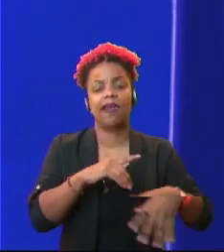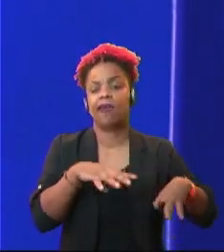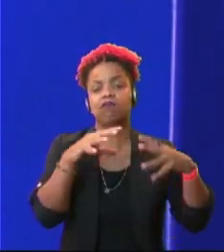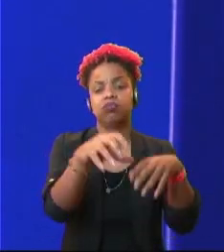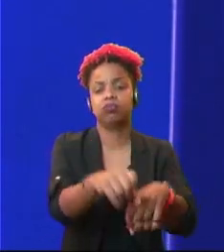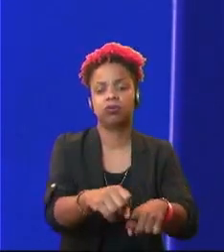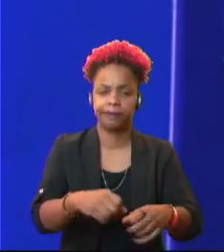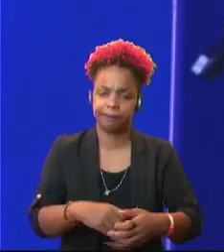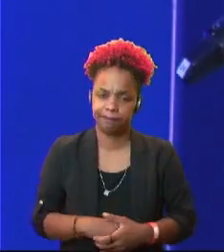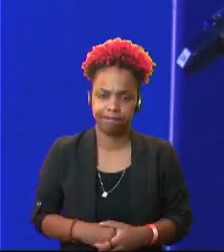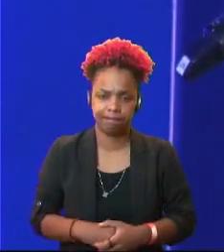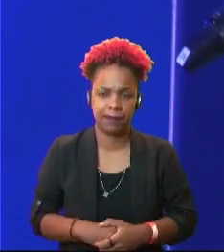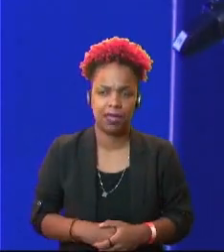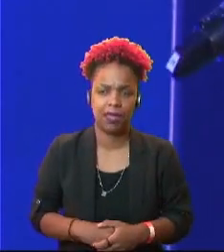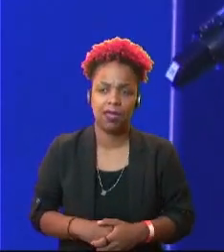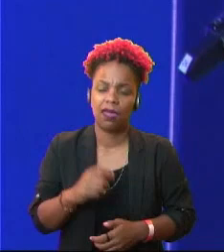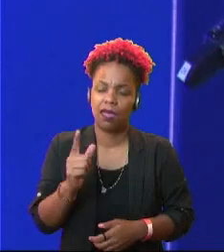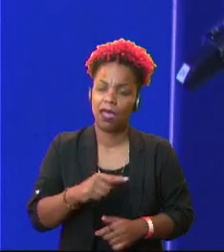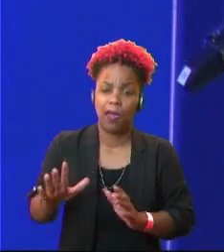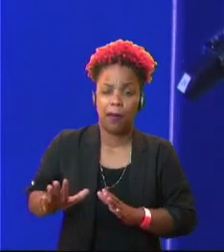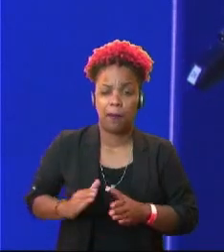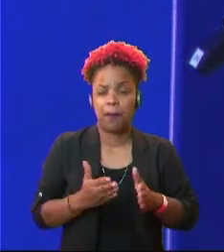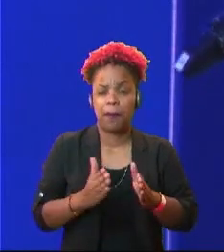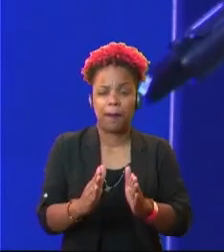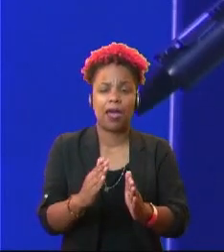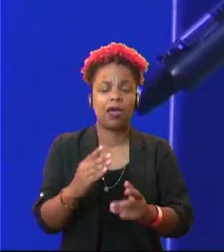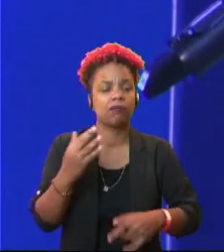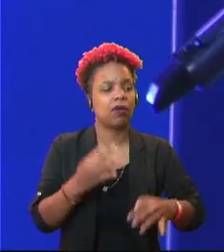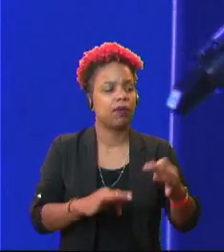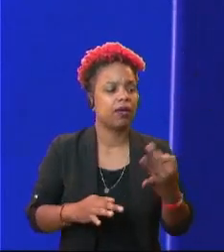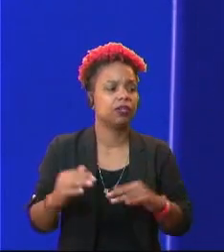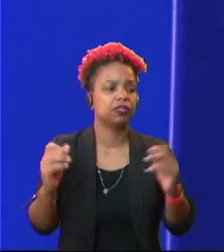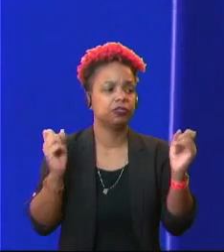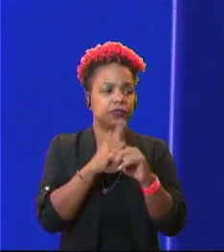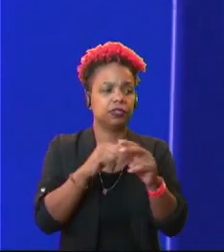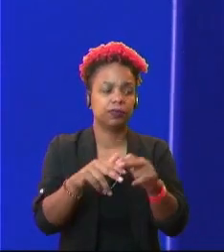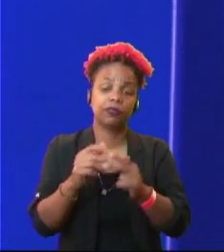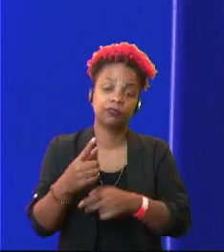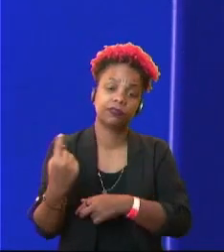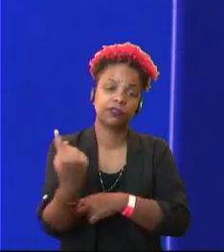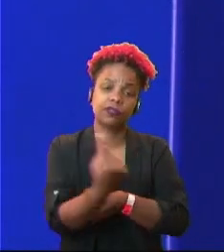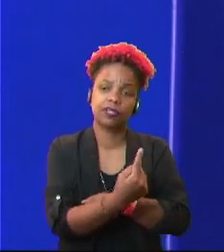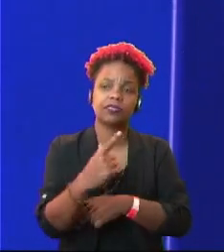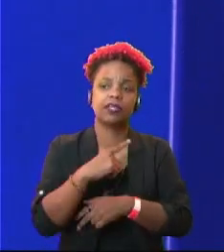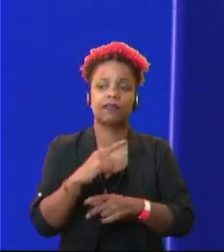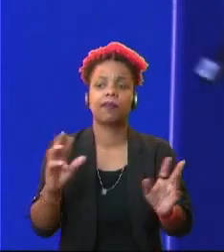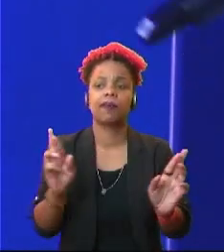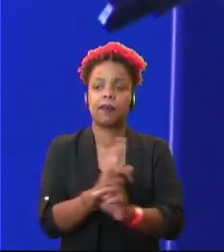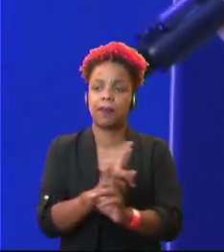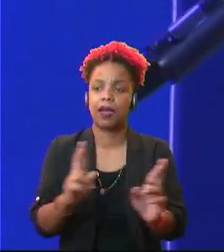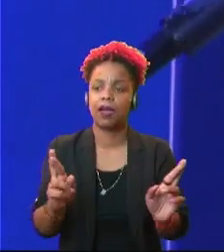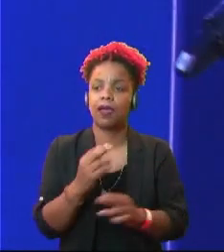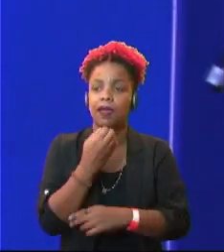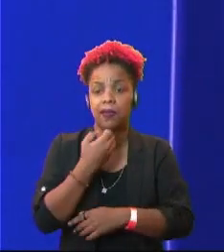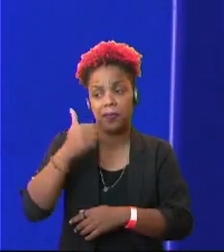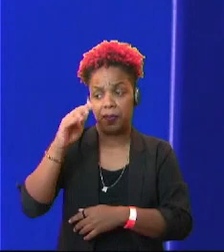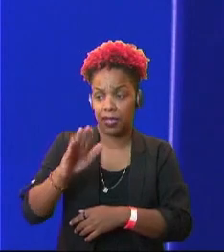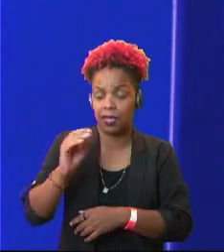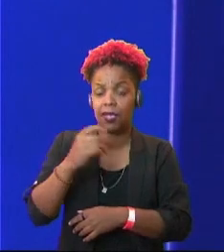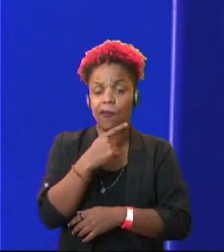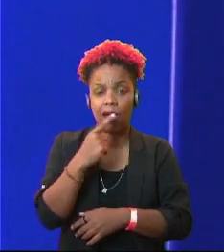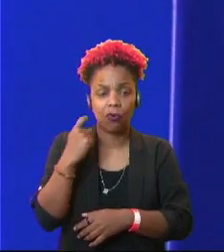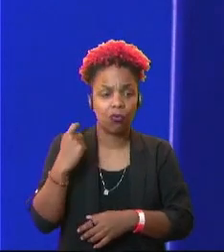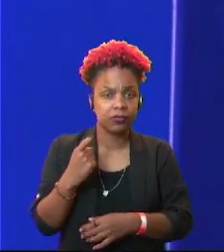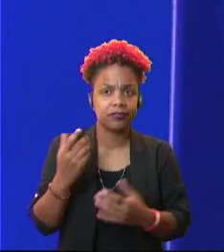invasor. É uma estrada muito dolorosa para que nós possamos restabelecer um relacionamento saudável com a Rússia. Isso não é